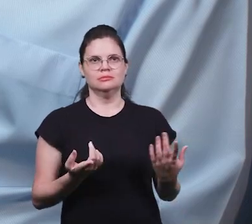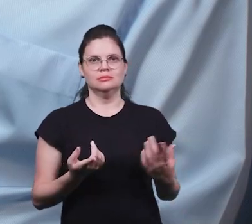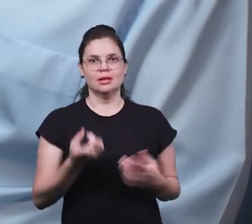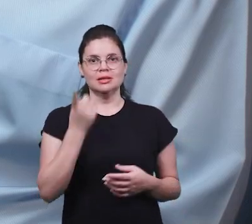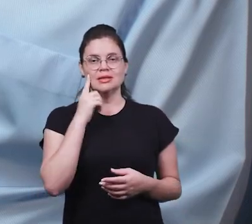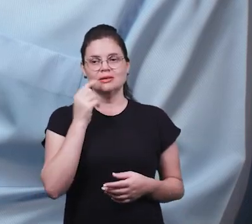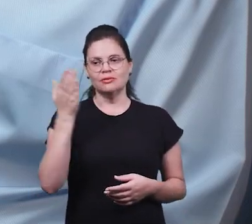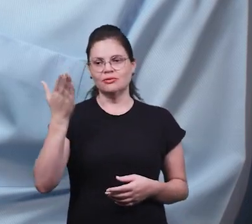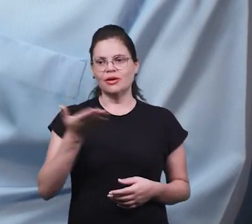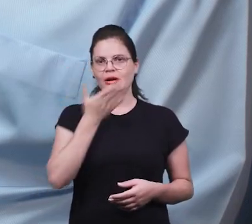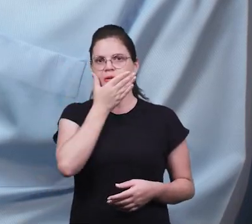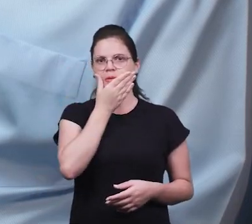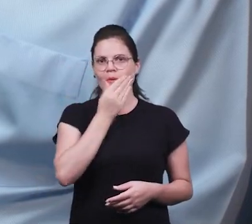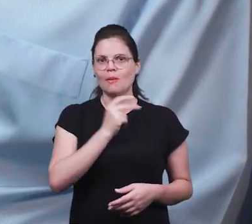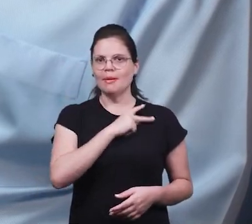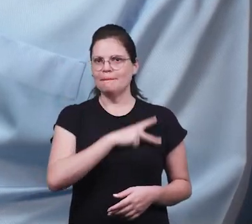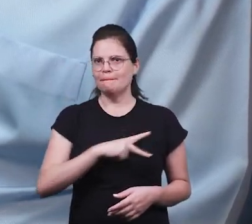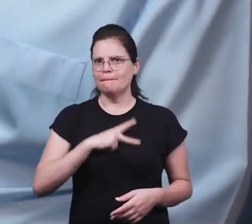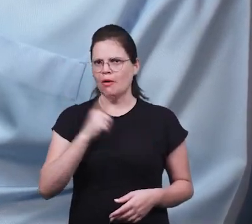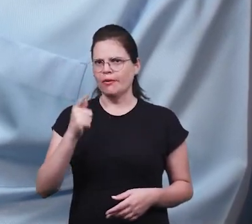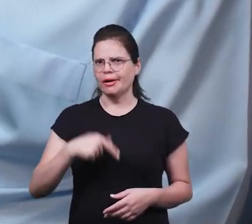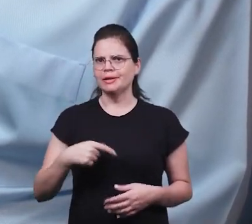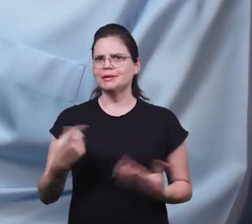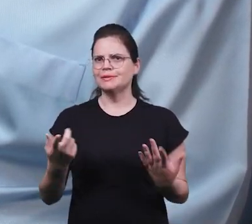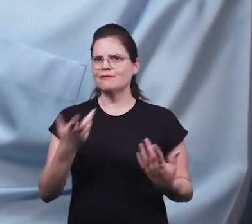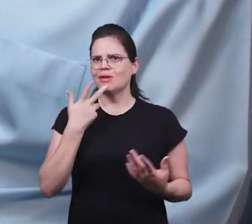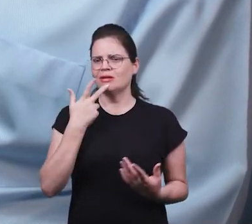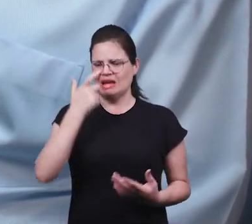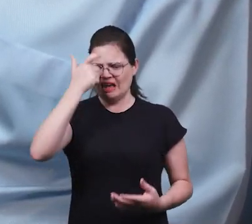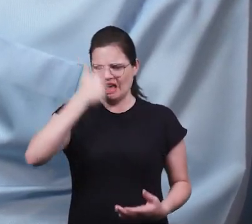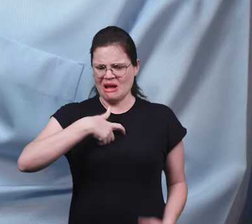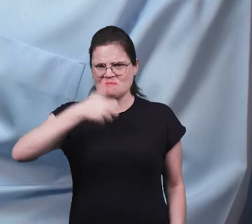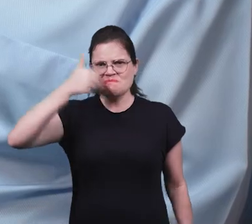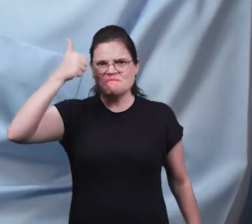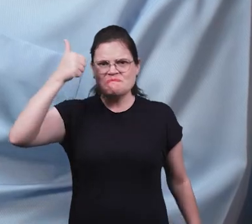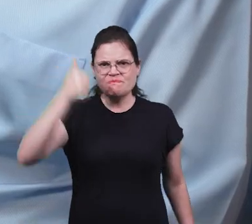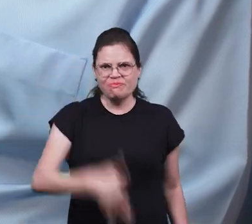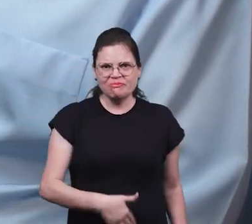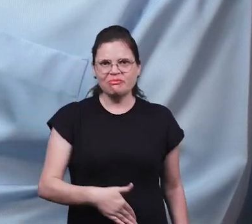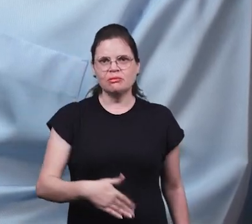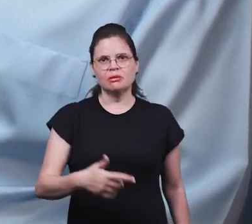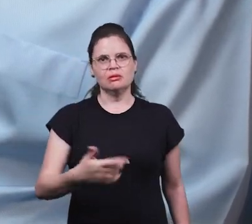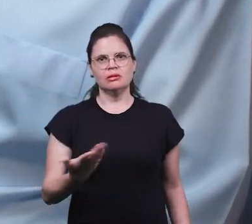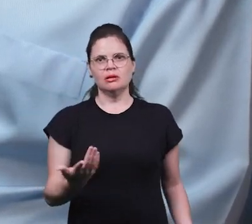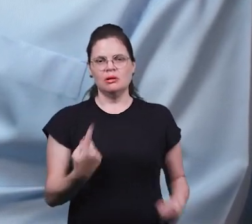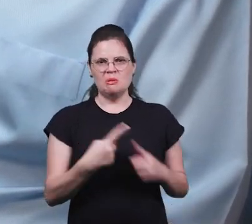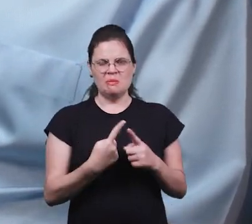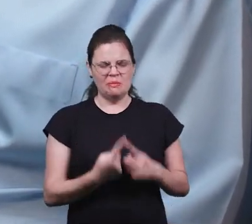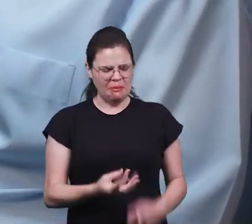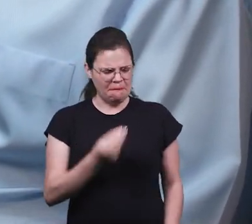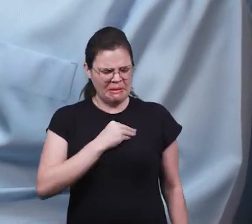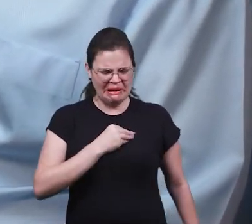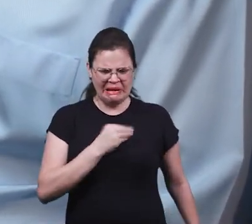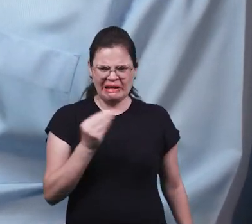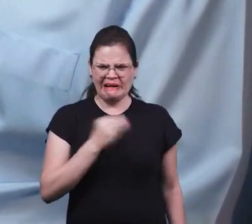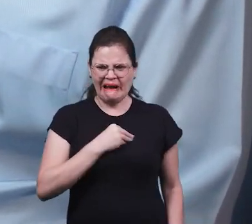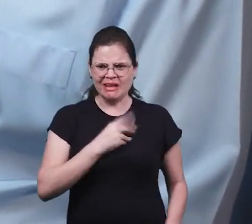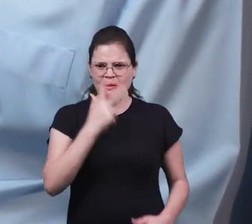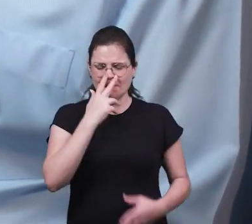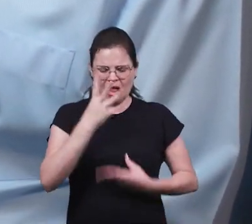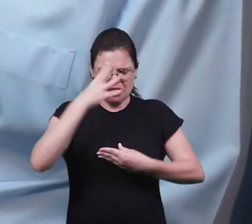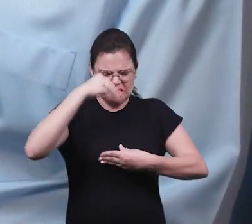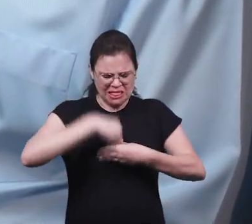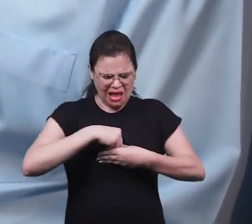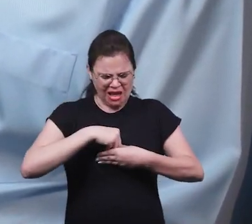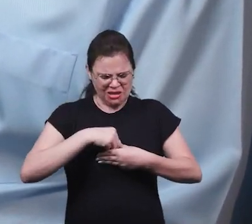apóstolo Paulo, dizendo, miserável homem que eu sou, né? E falando de uma luta do espírito contra a carne,